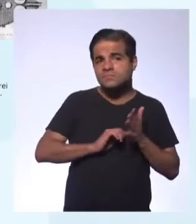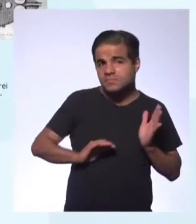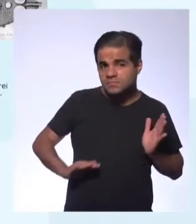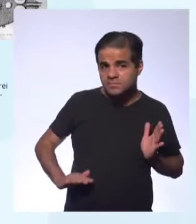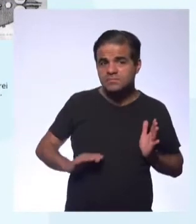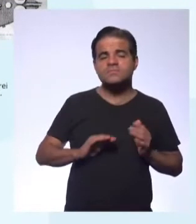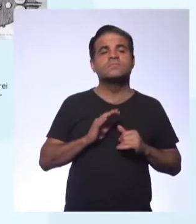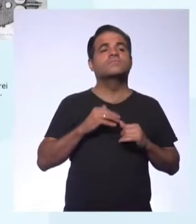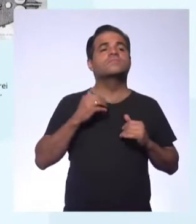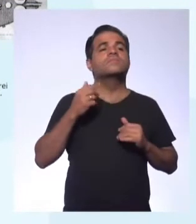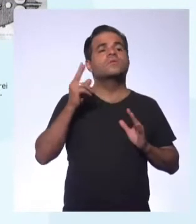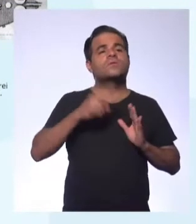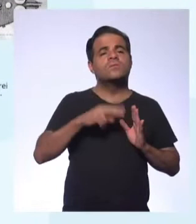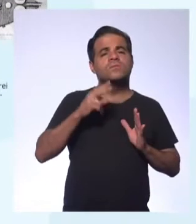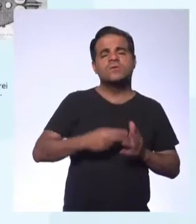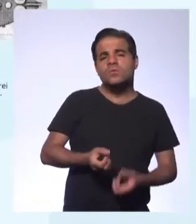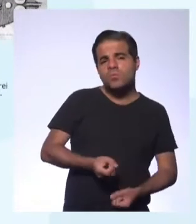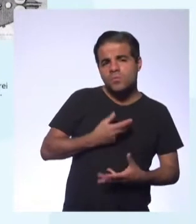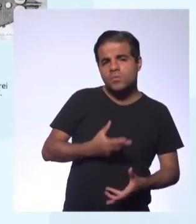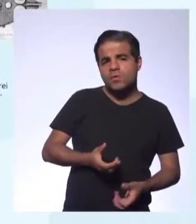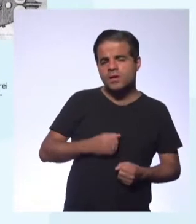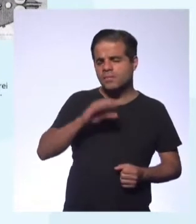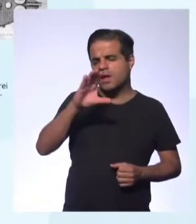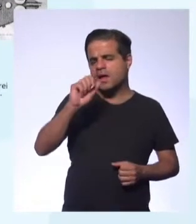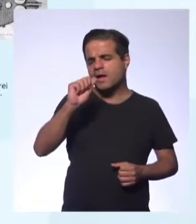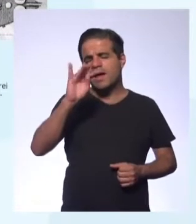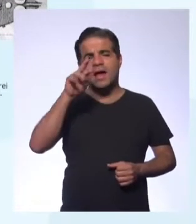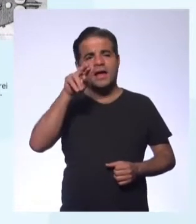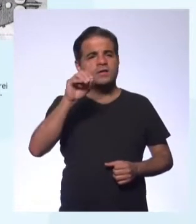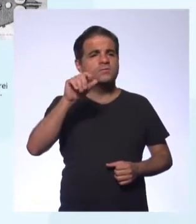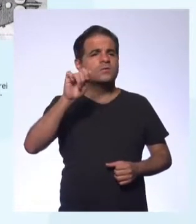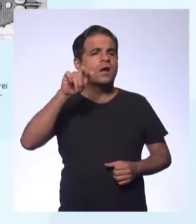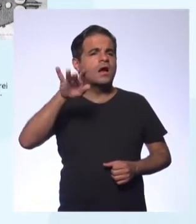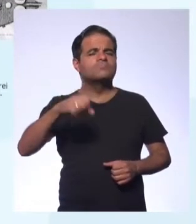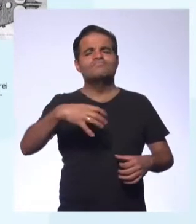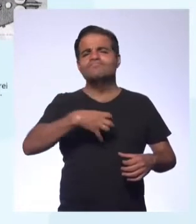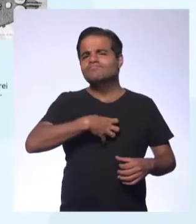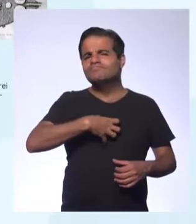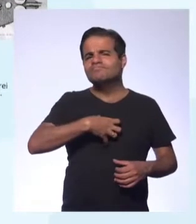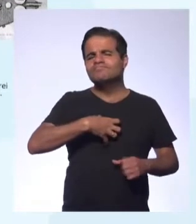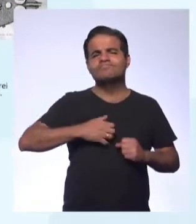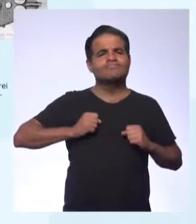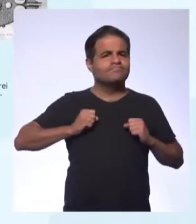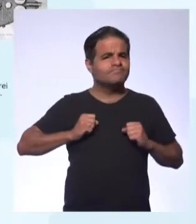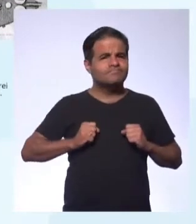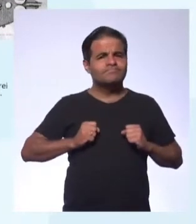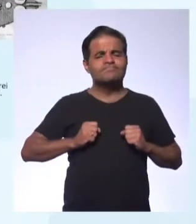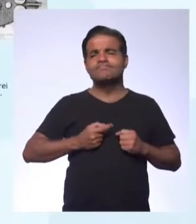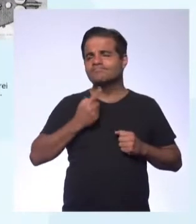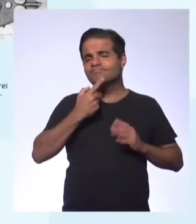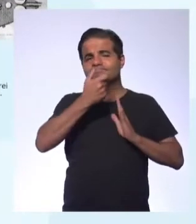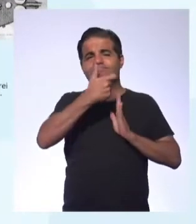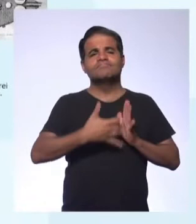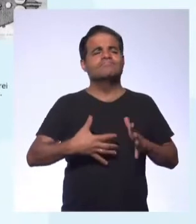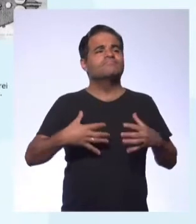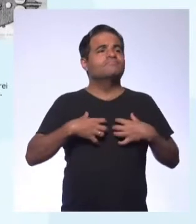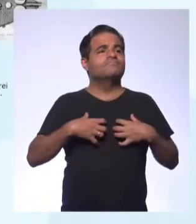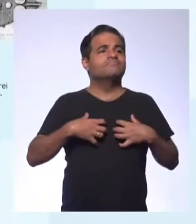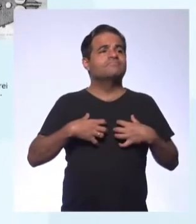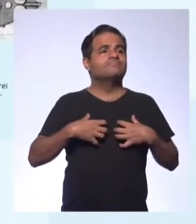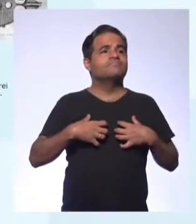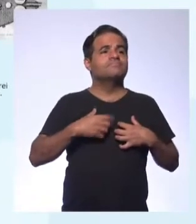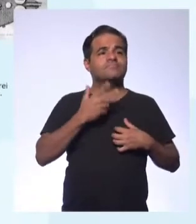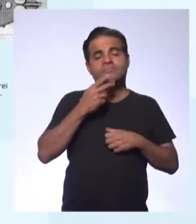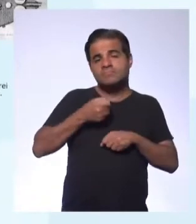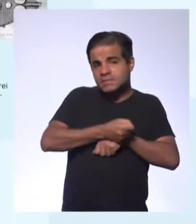Atividade. Ao ler o poema de Castro Alves, que tipo de sentimento podemos expressar sobre